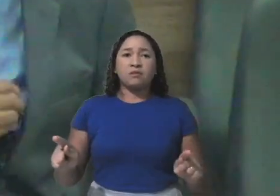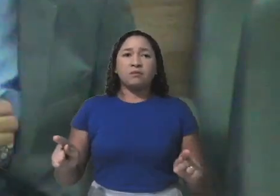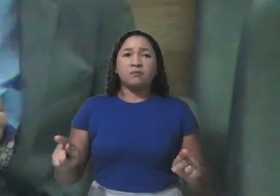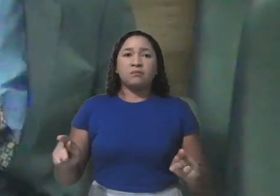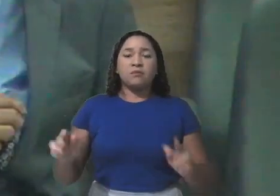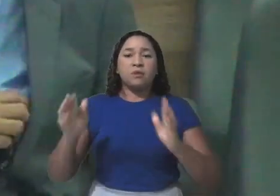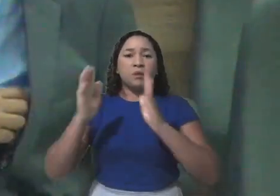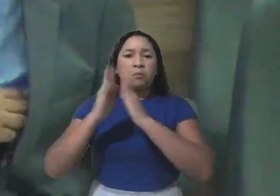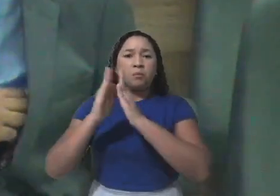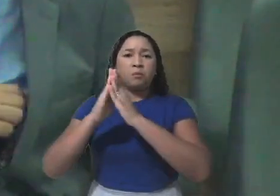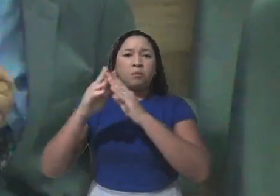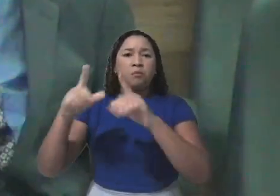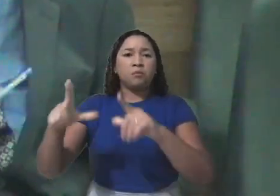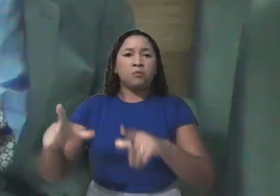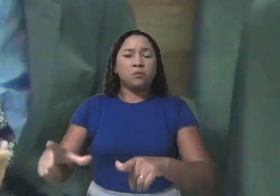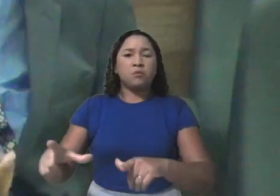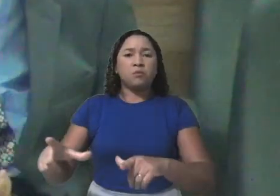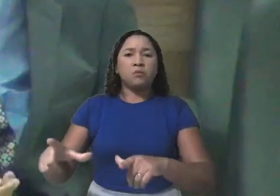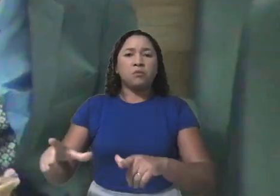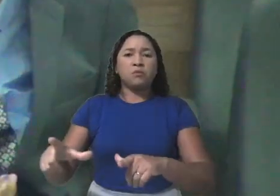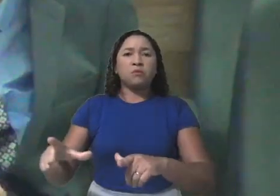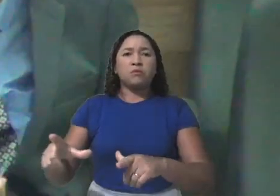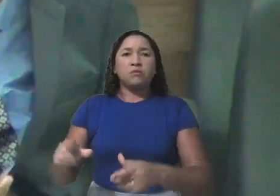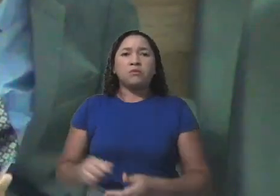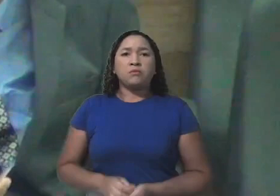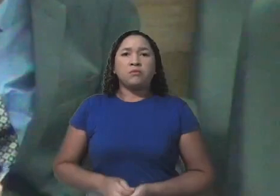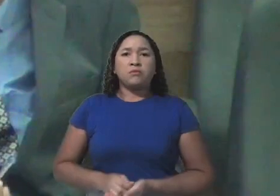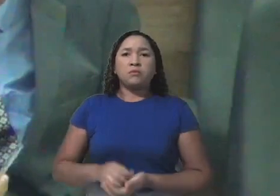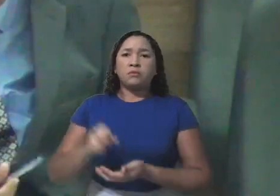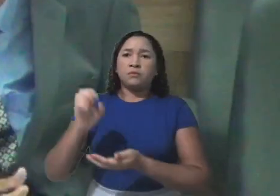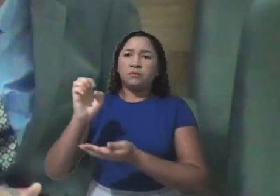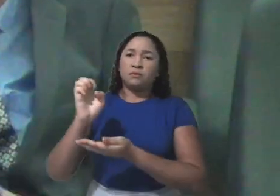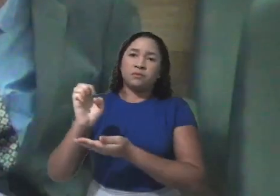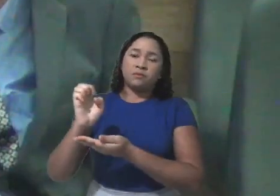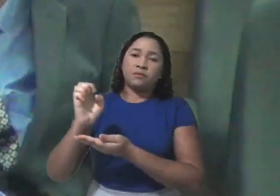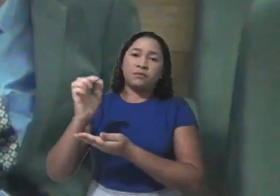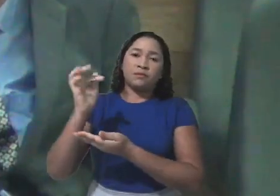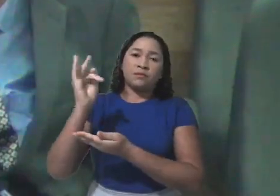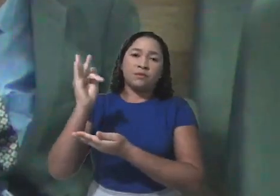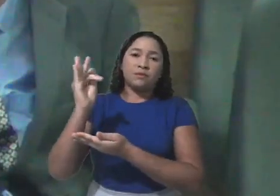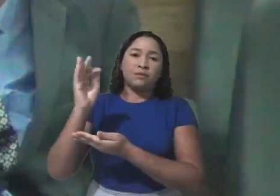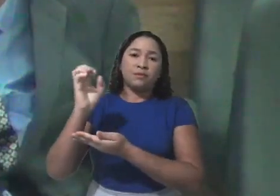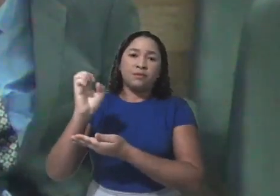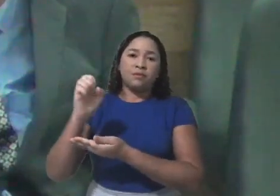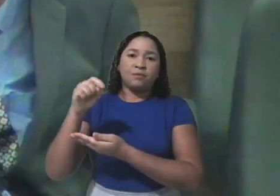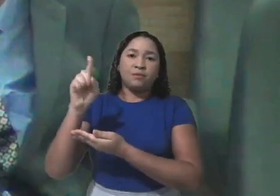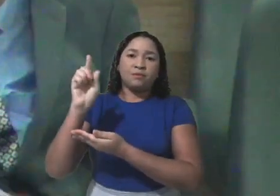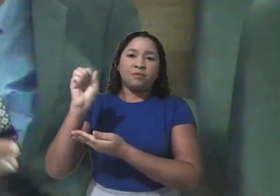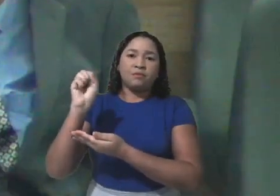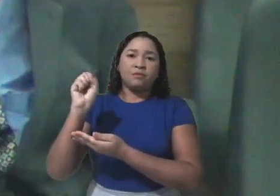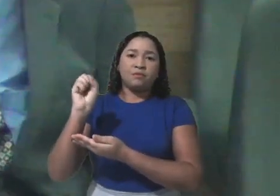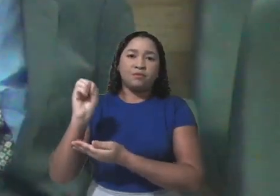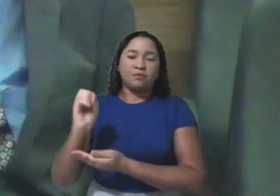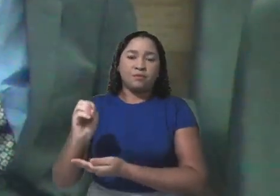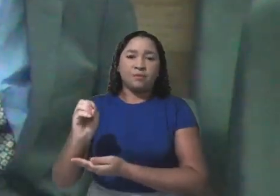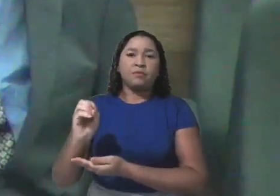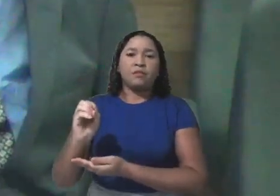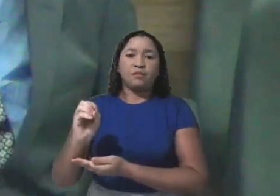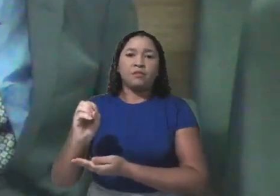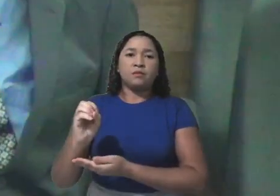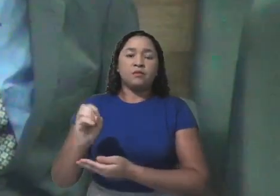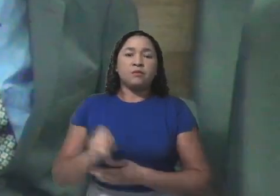a mesma da epístola aos Efésios que Paulo escreve. Ele vai morar e vai dirigir aquela